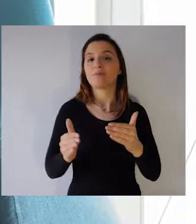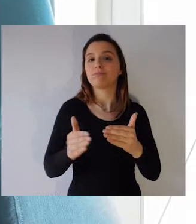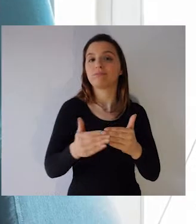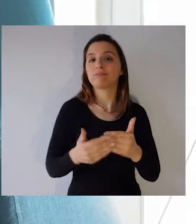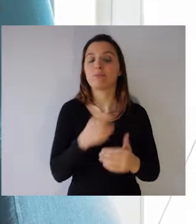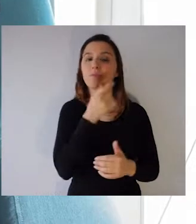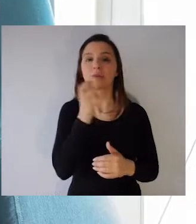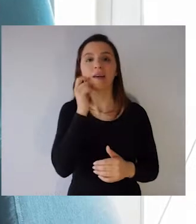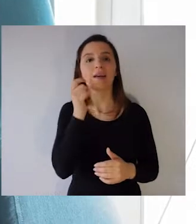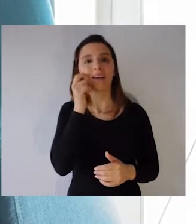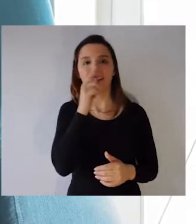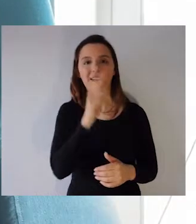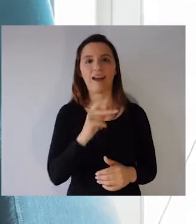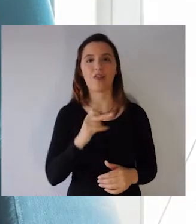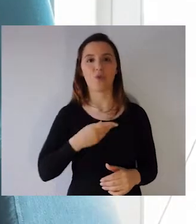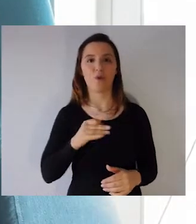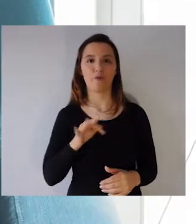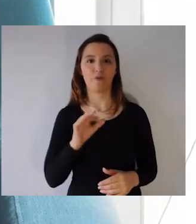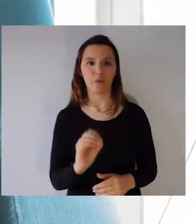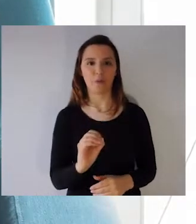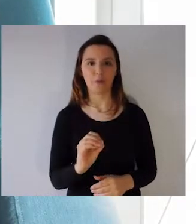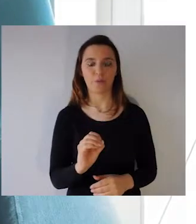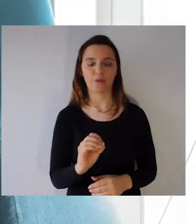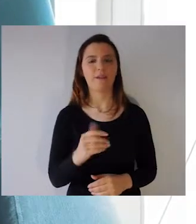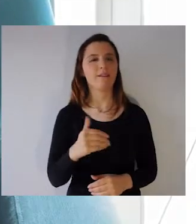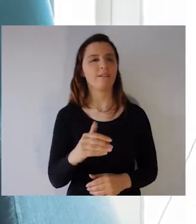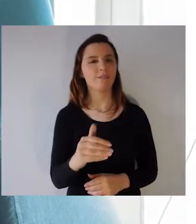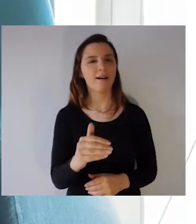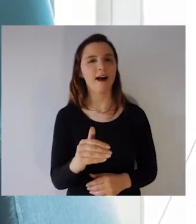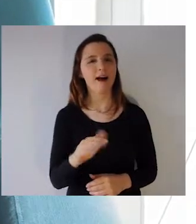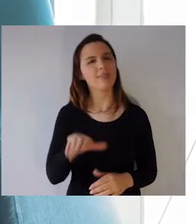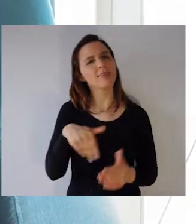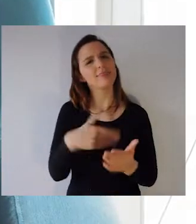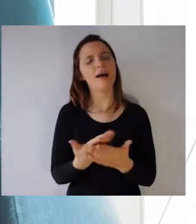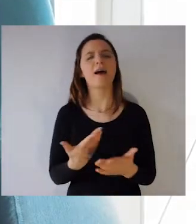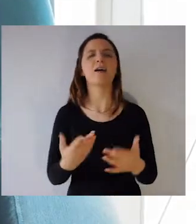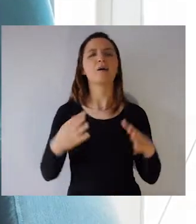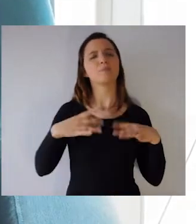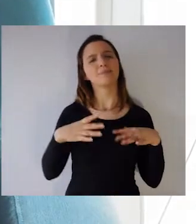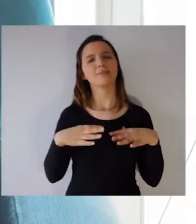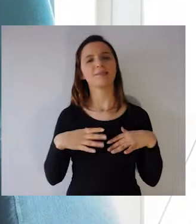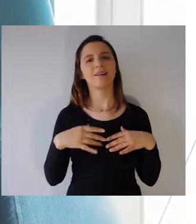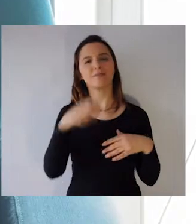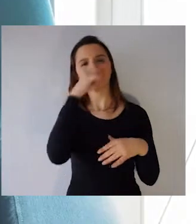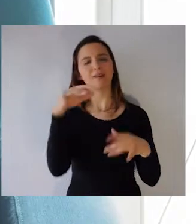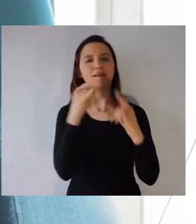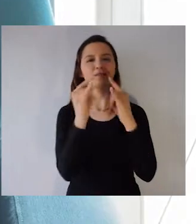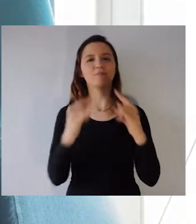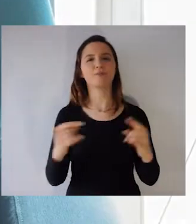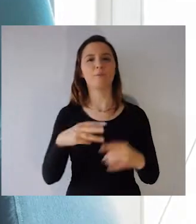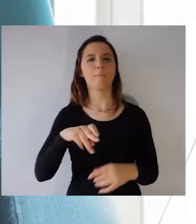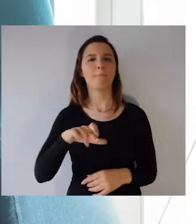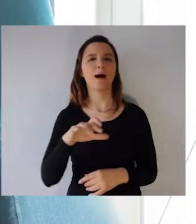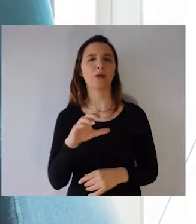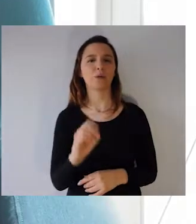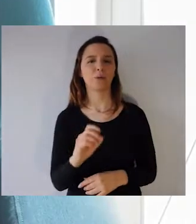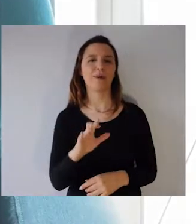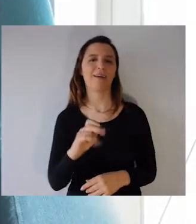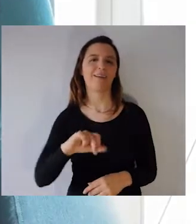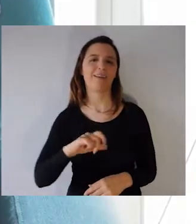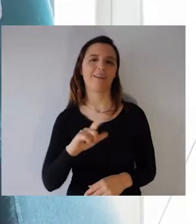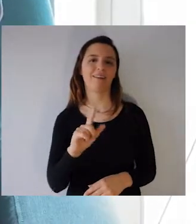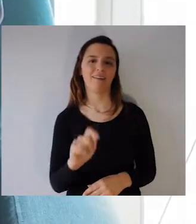promete Adolfo Luxúria Canibal, que nos vai levar a passear ao Parque de Campismo de Mário Henrique